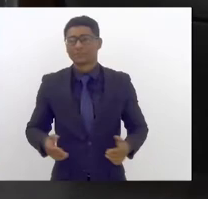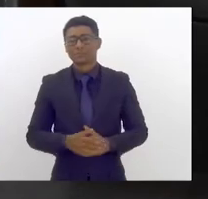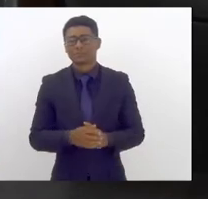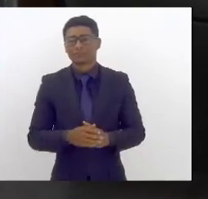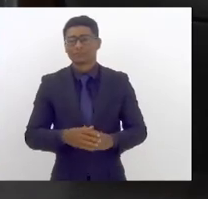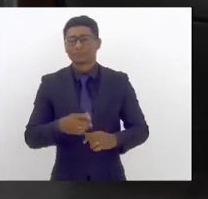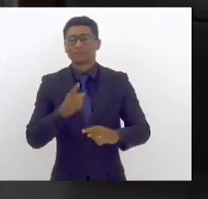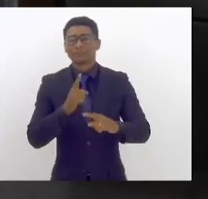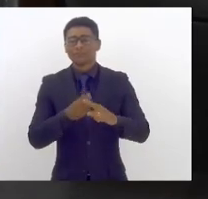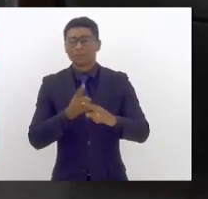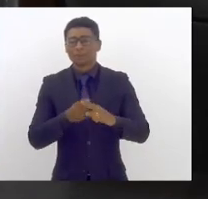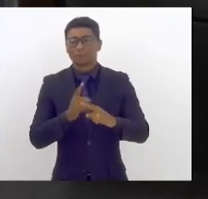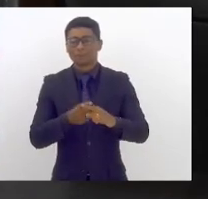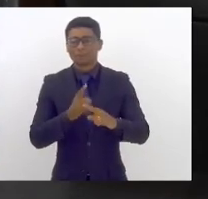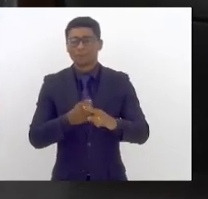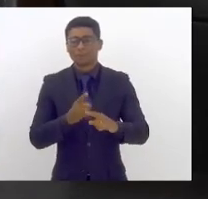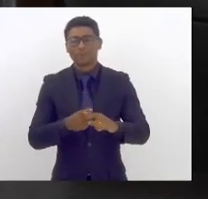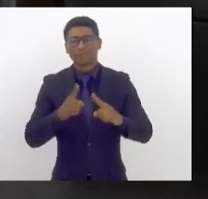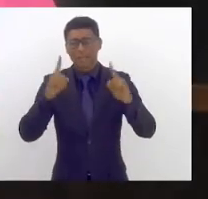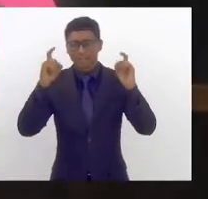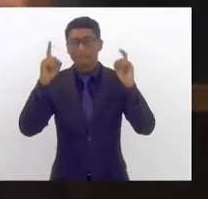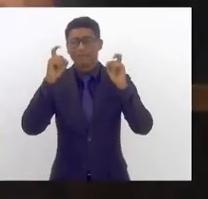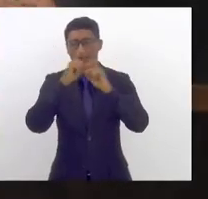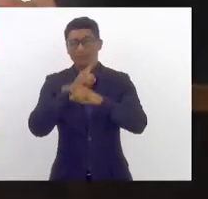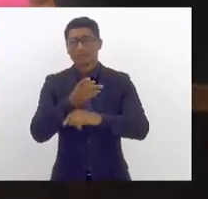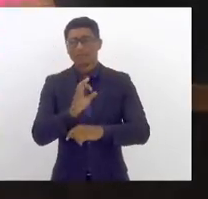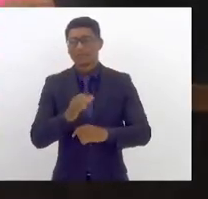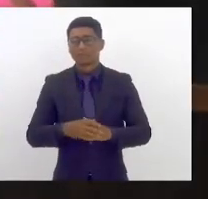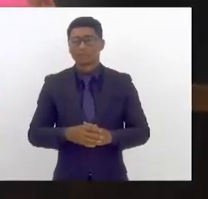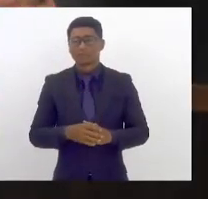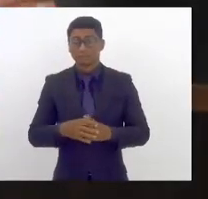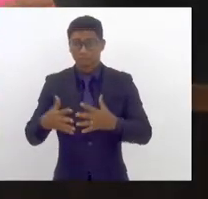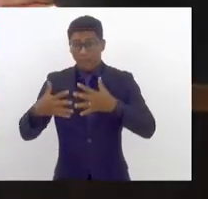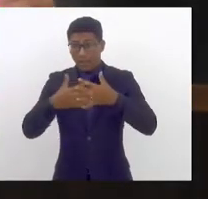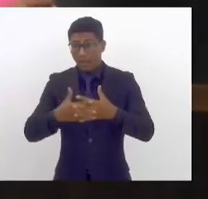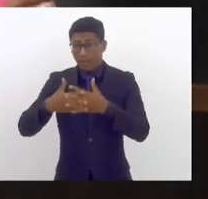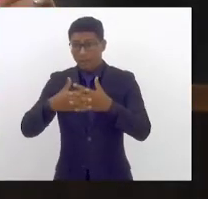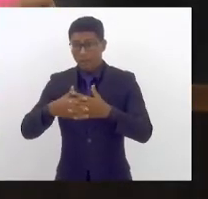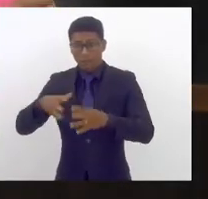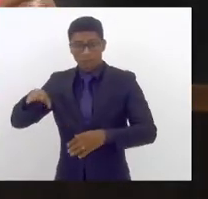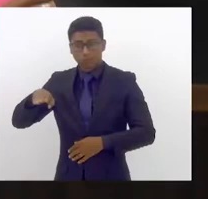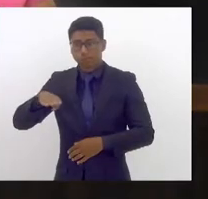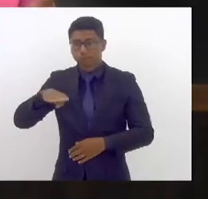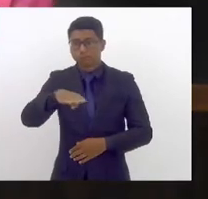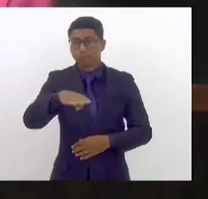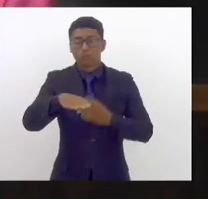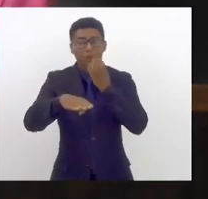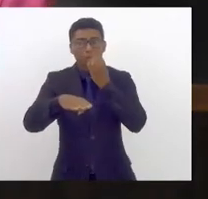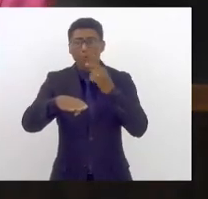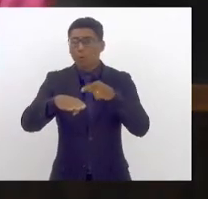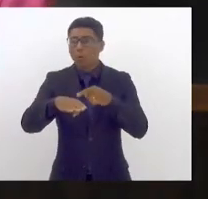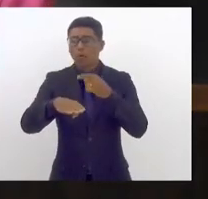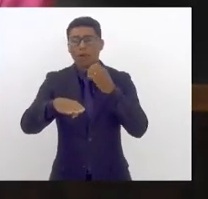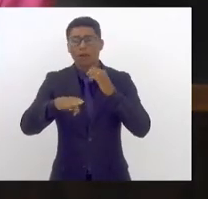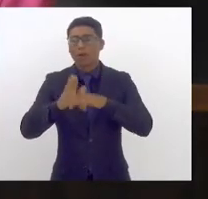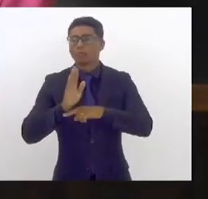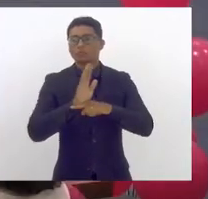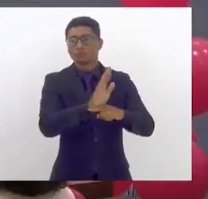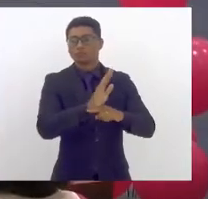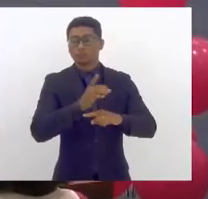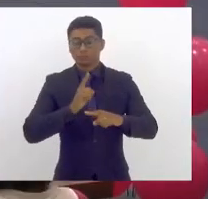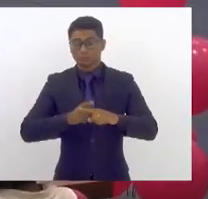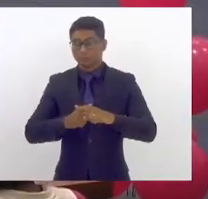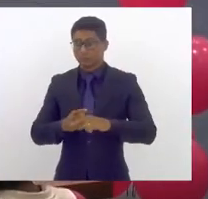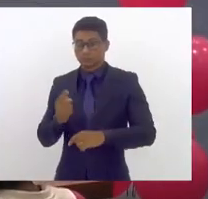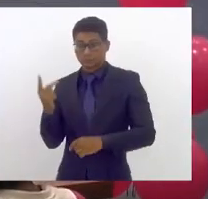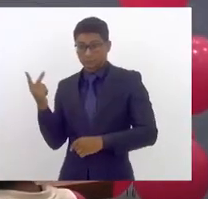por conta das diversas dificuldades então essas carretas facilitam porque a gente pode programar eu a Regiane junto com